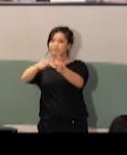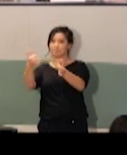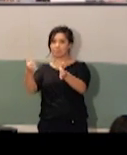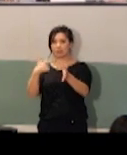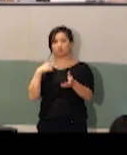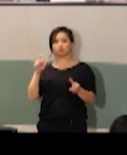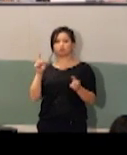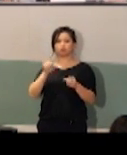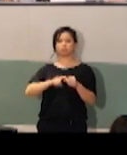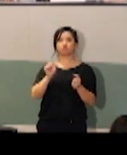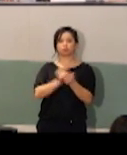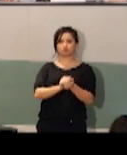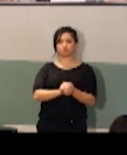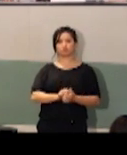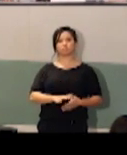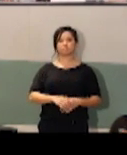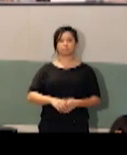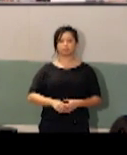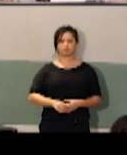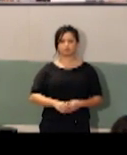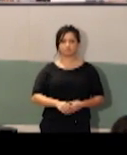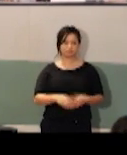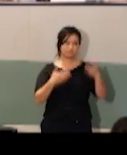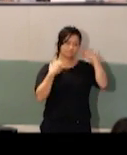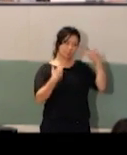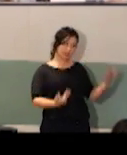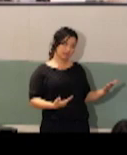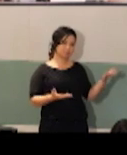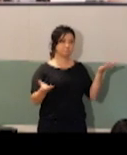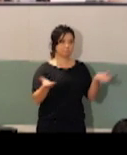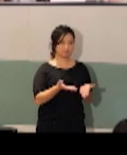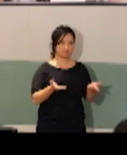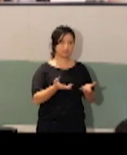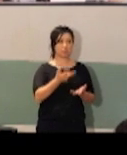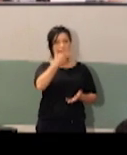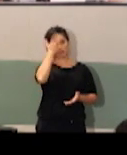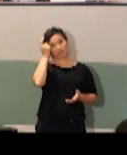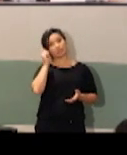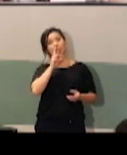obrigada. O próximo candidato a responder sobre educação é...